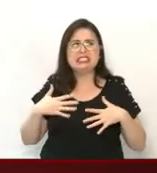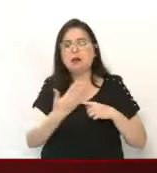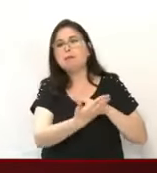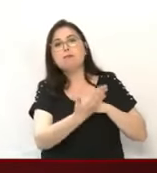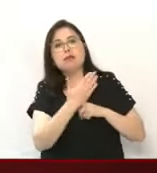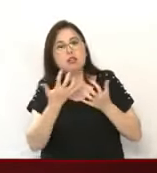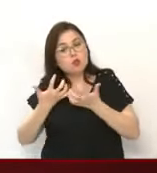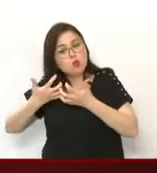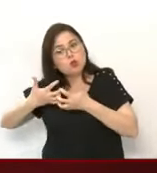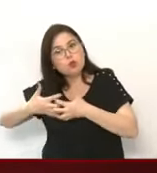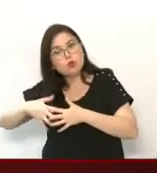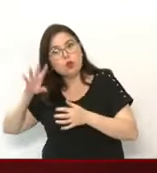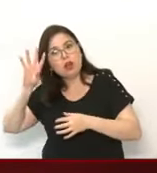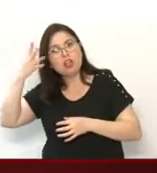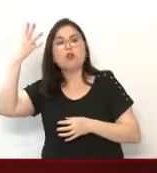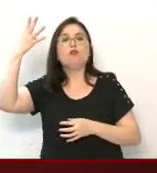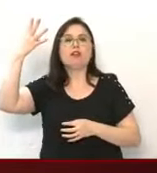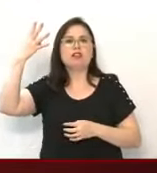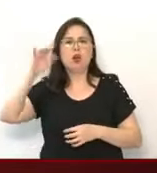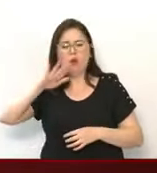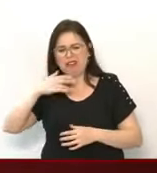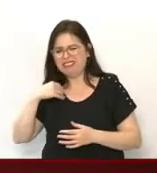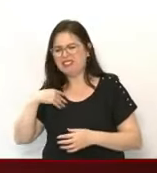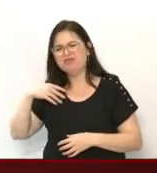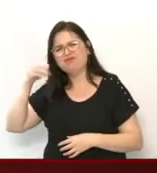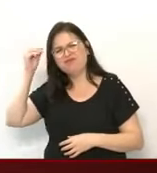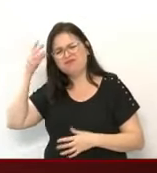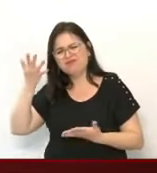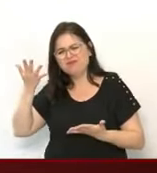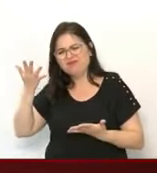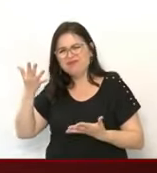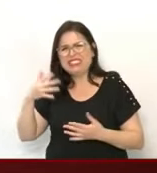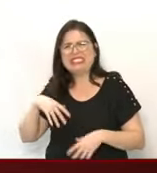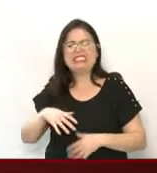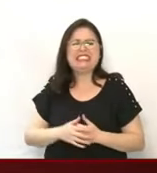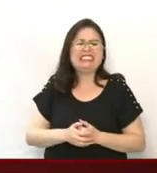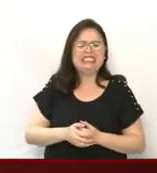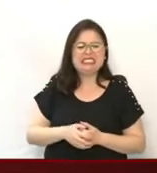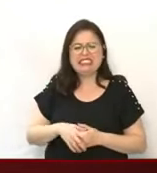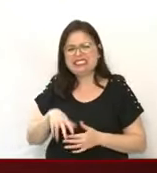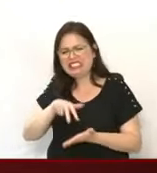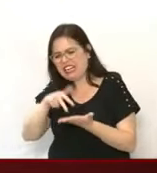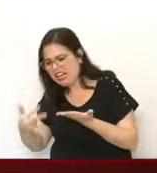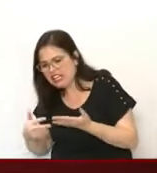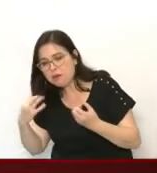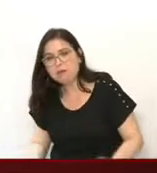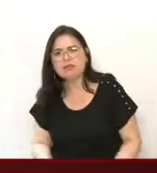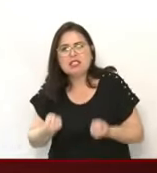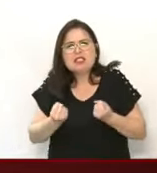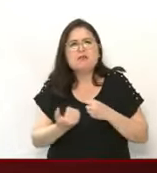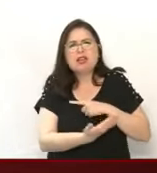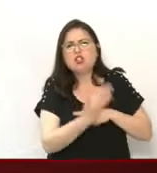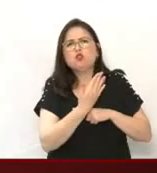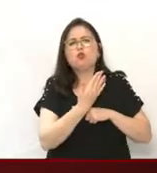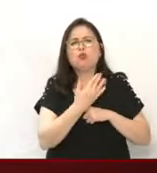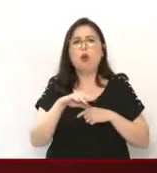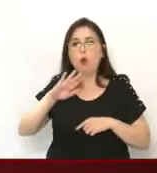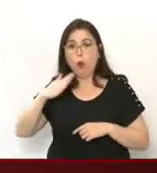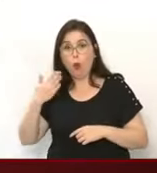que caí, me levantou. Nas horas em que errei, me corrigiu. Como militante que